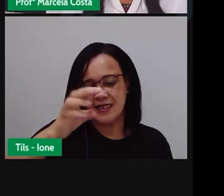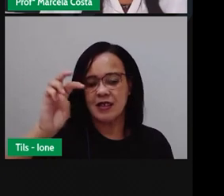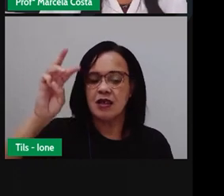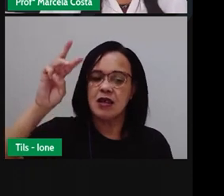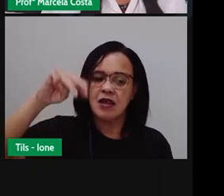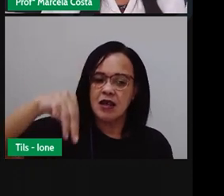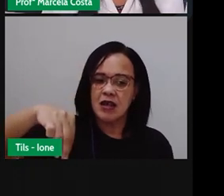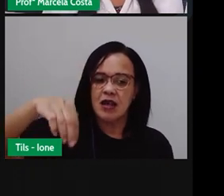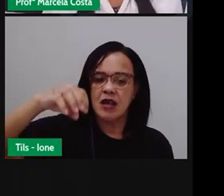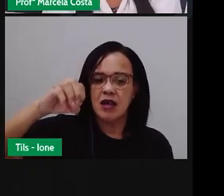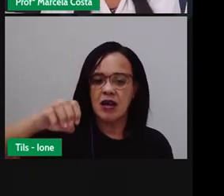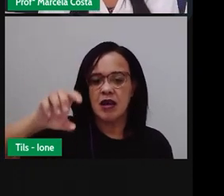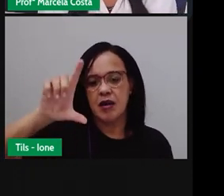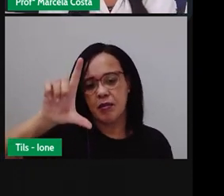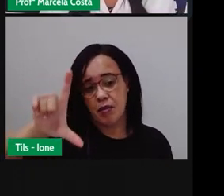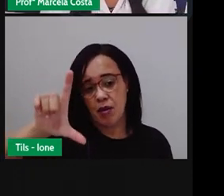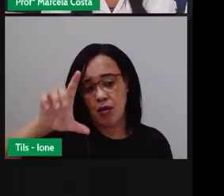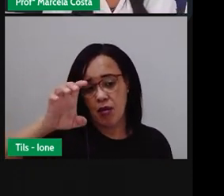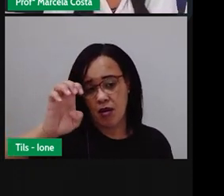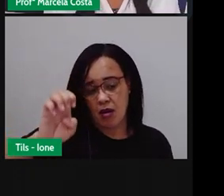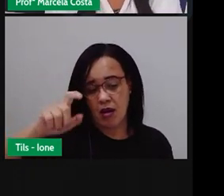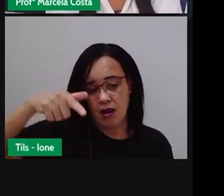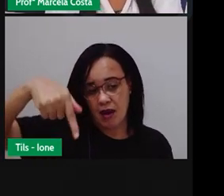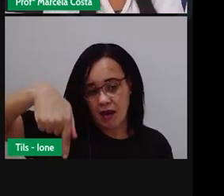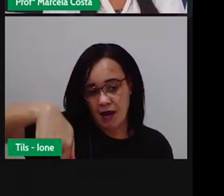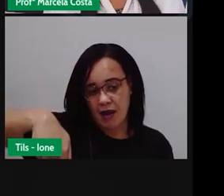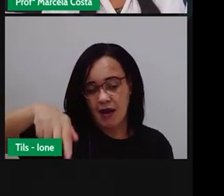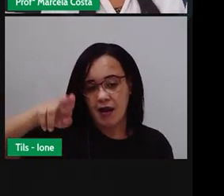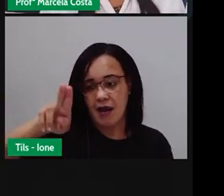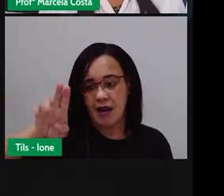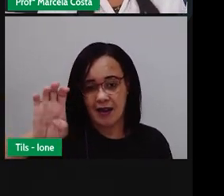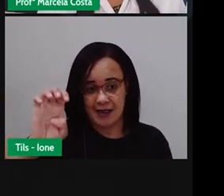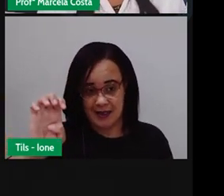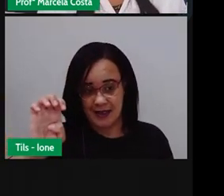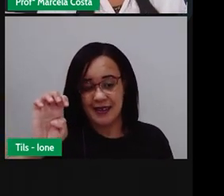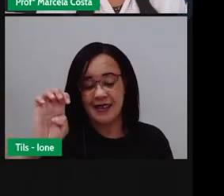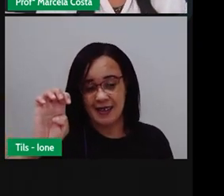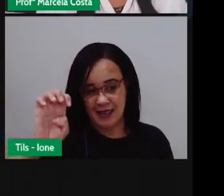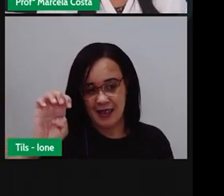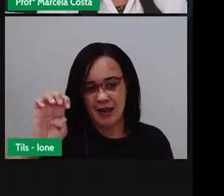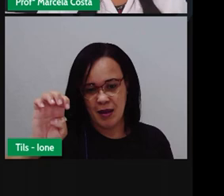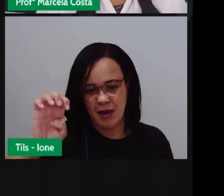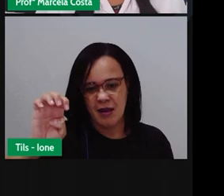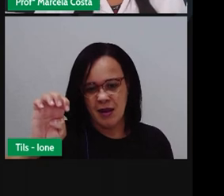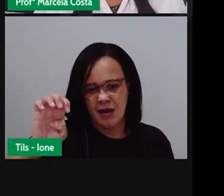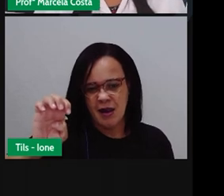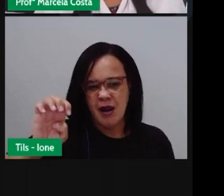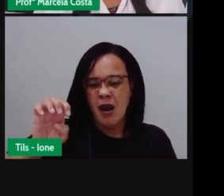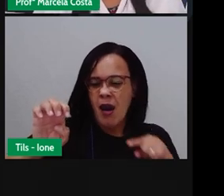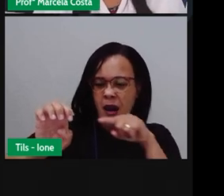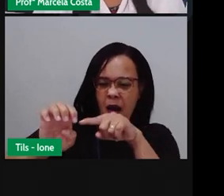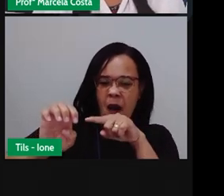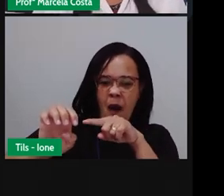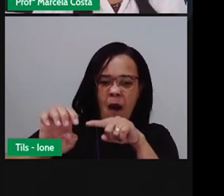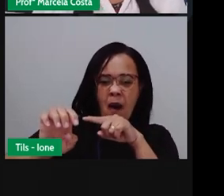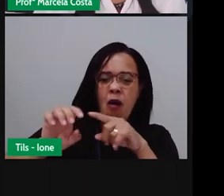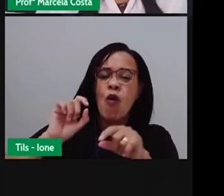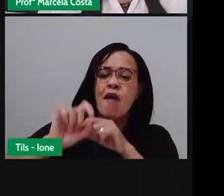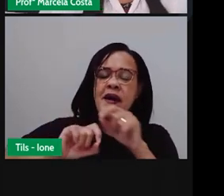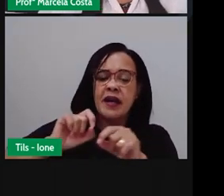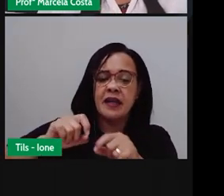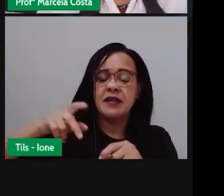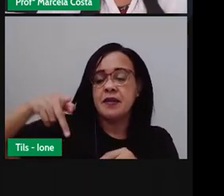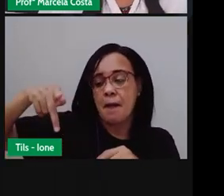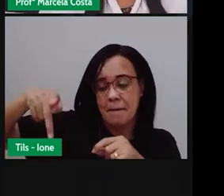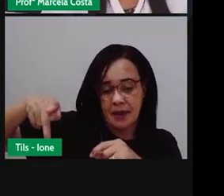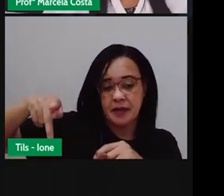Ó, pró, mas paçoca e pé de moleque, não, todas as duas palavras não são escritas com a letra P. Por